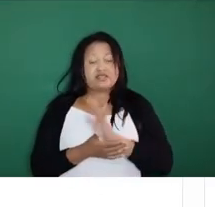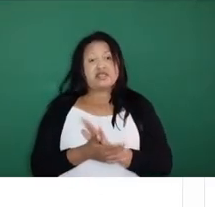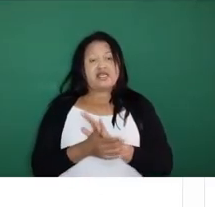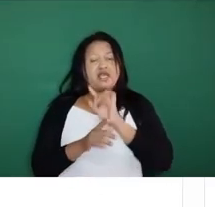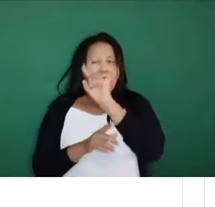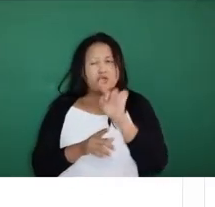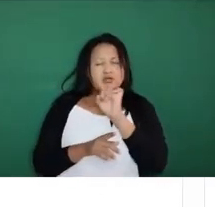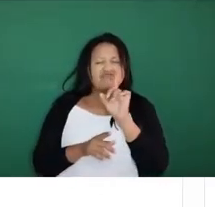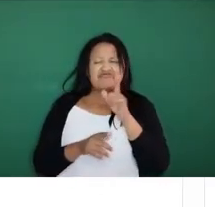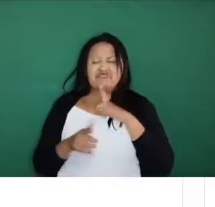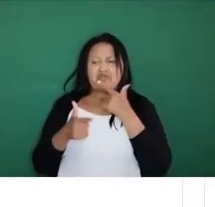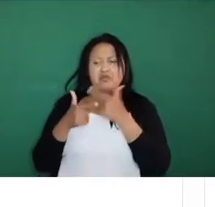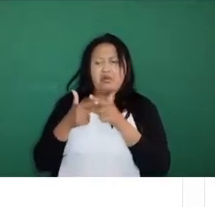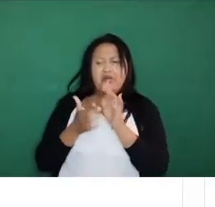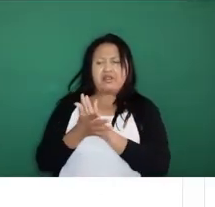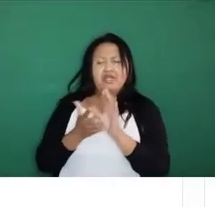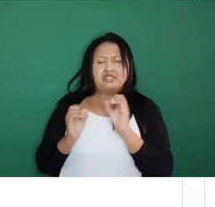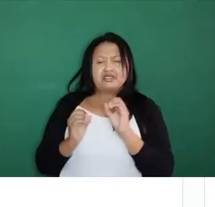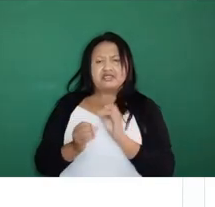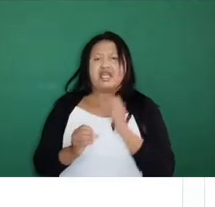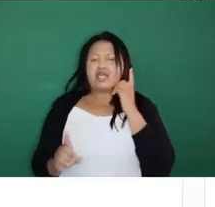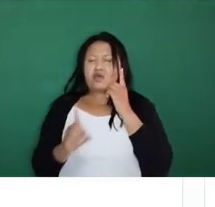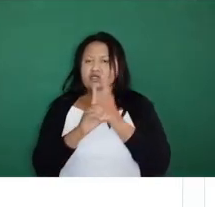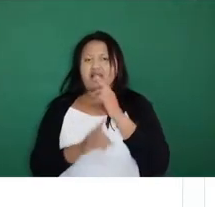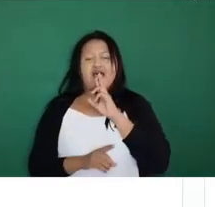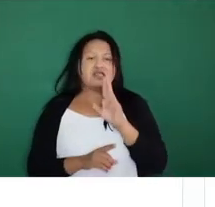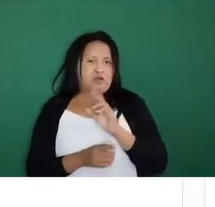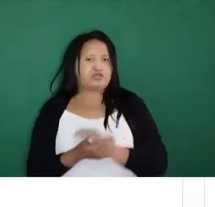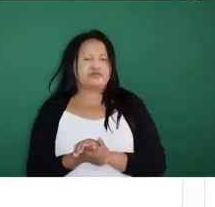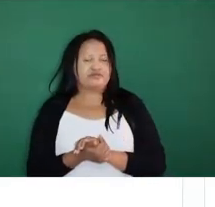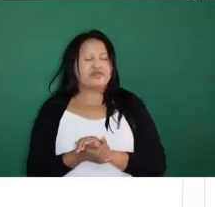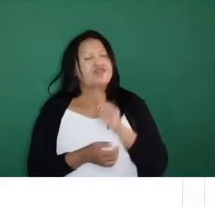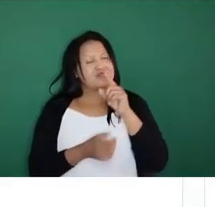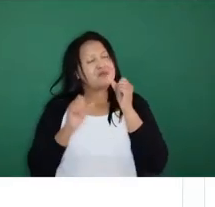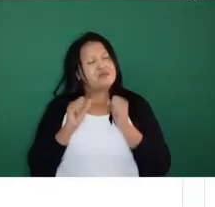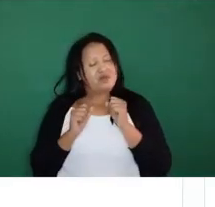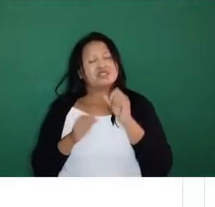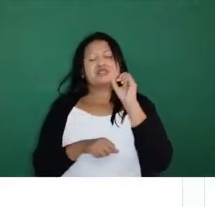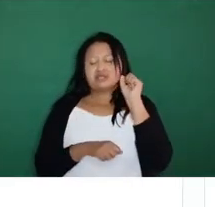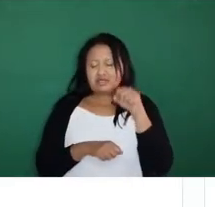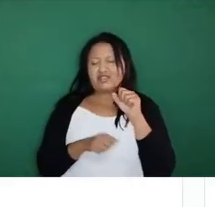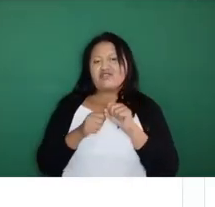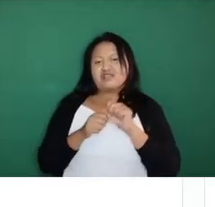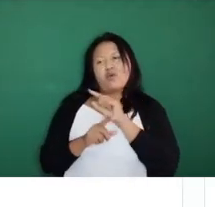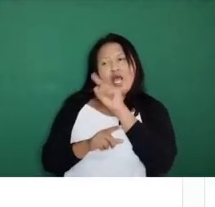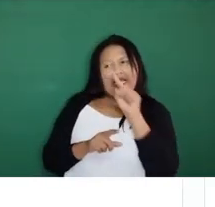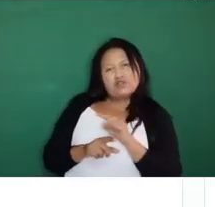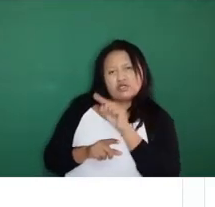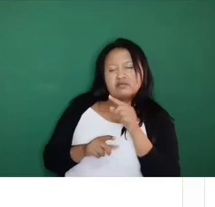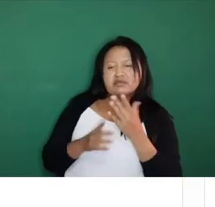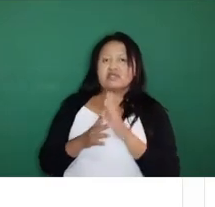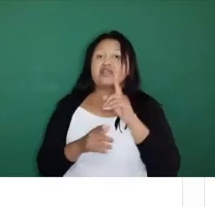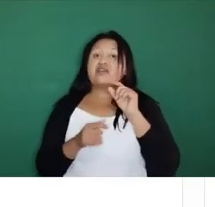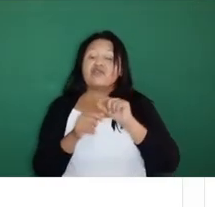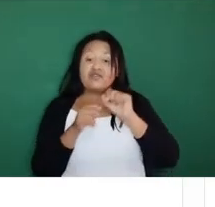dificultou a resolução em nada então você pode sim fazer a arredondamento inclusive nós vamos